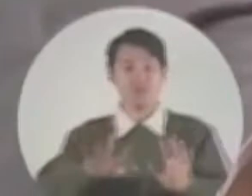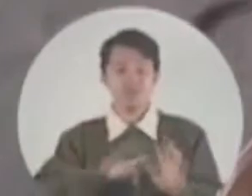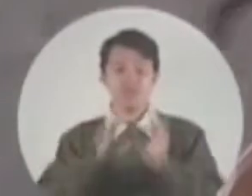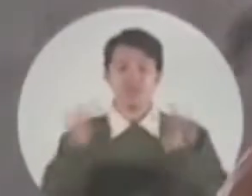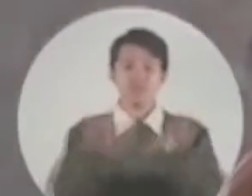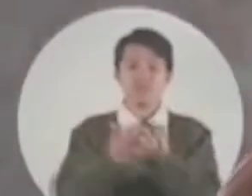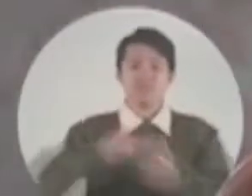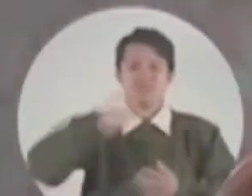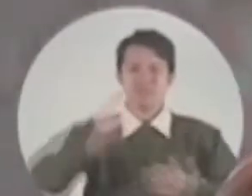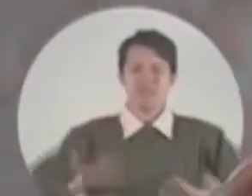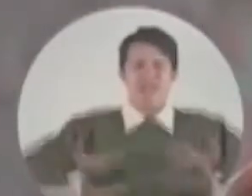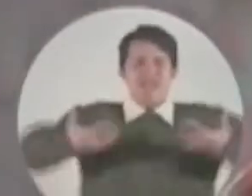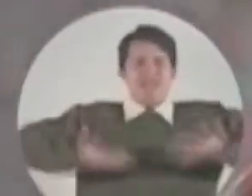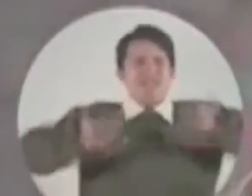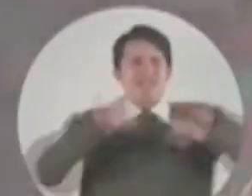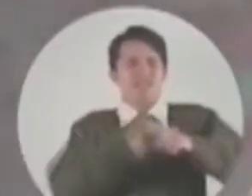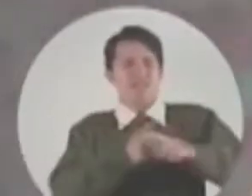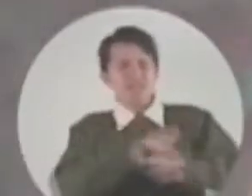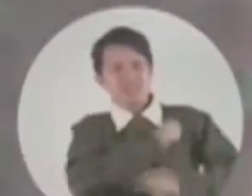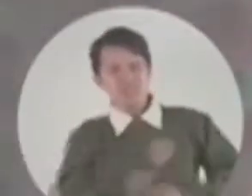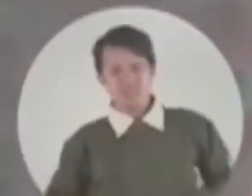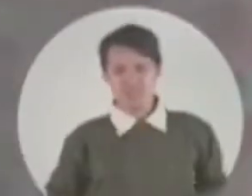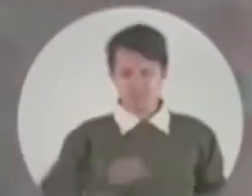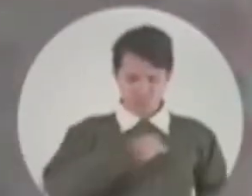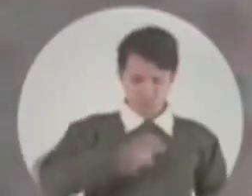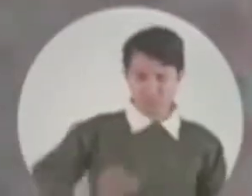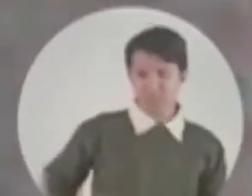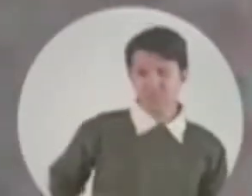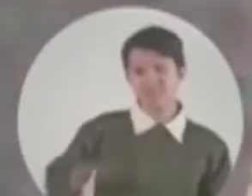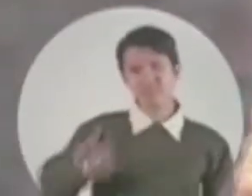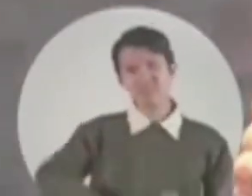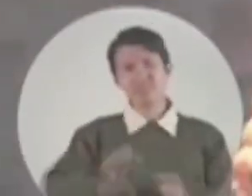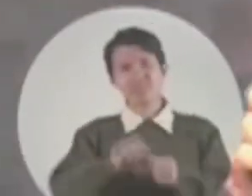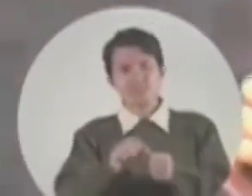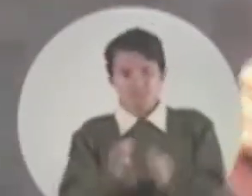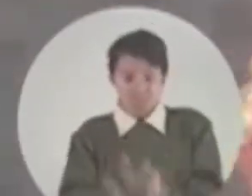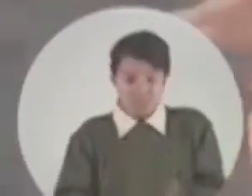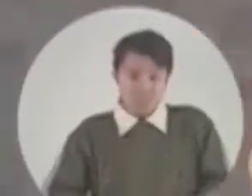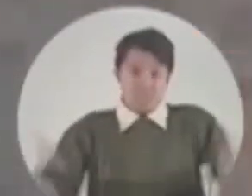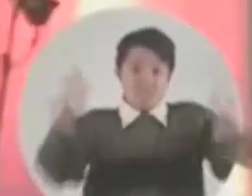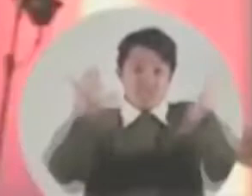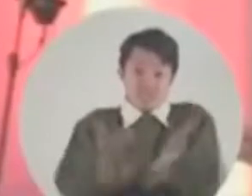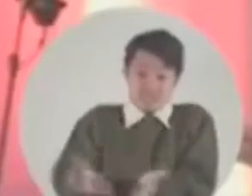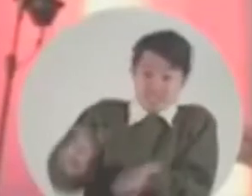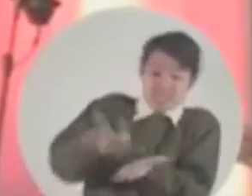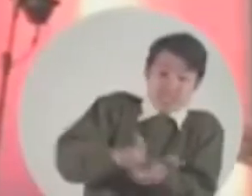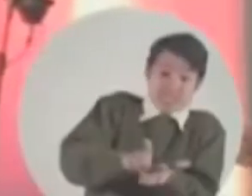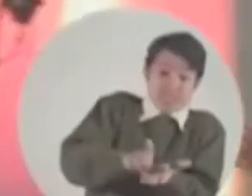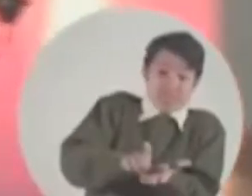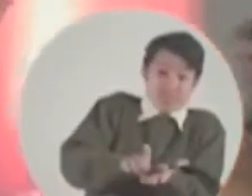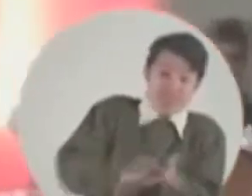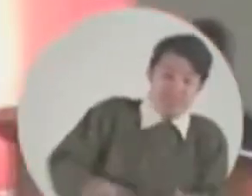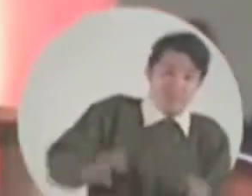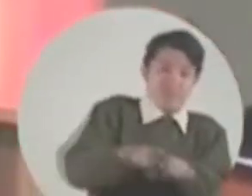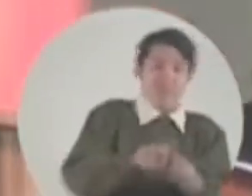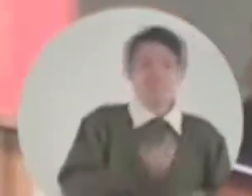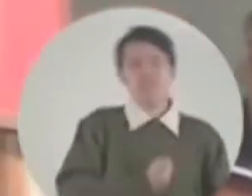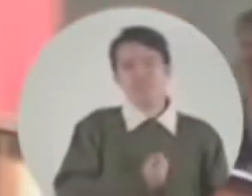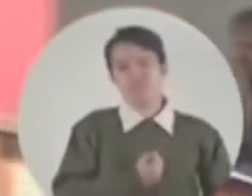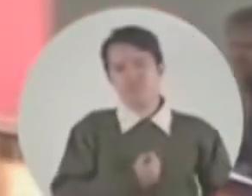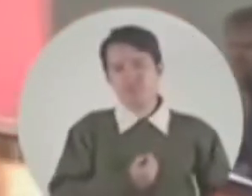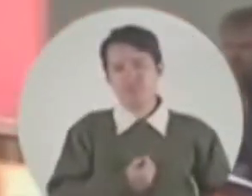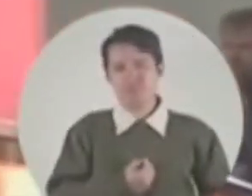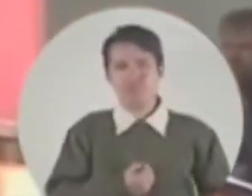o Senhor, aquele que é o Messias, aquele que tinha feito um milagre tão maravilhoso, estava na sua